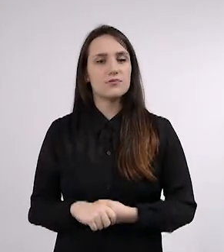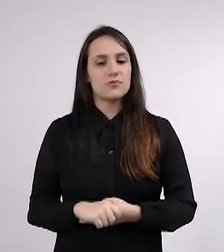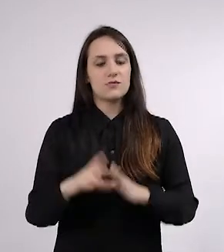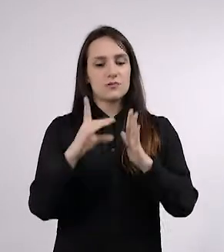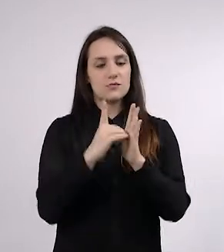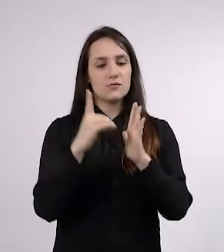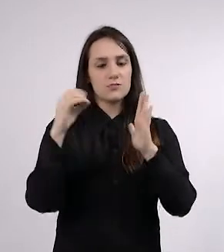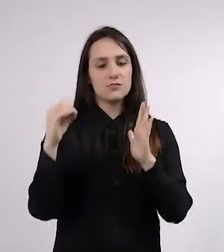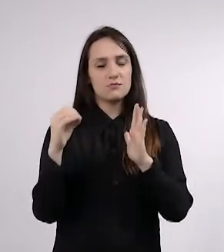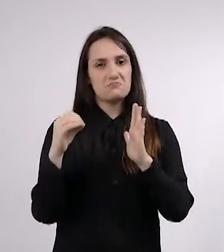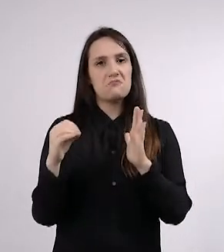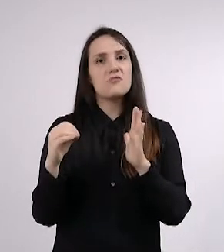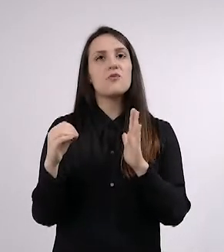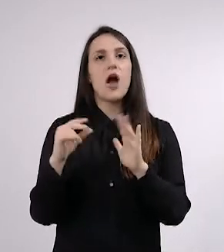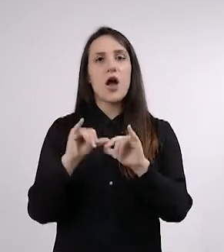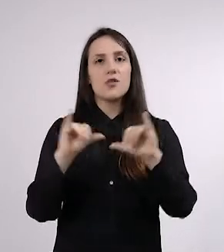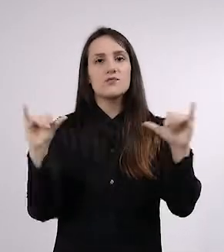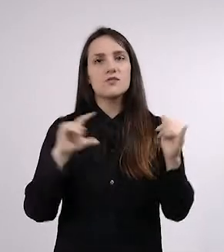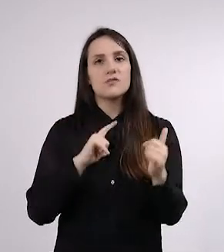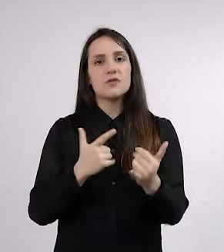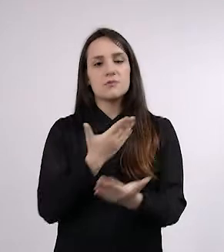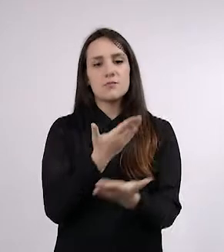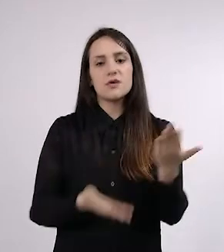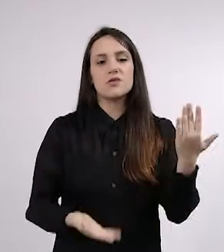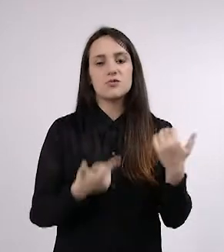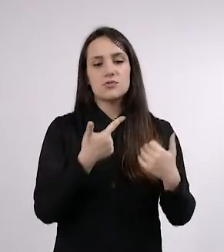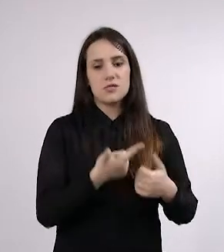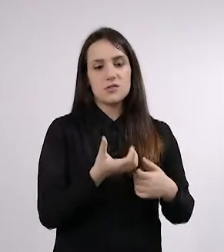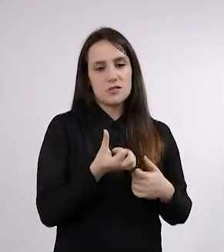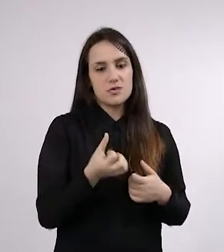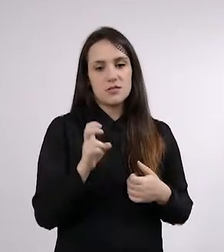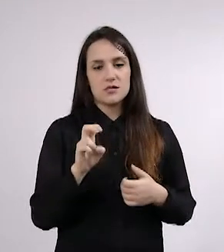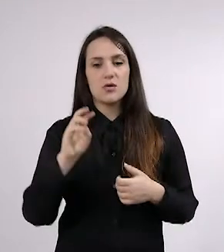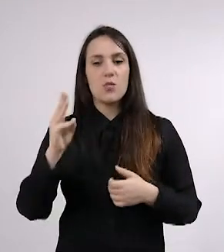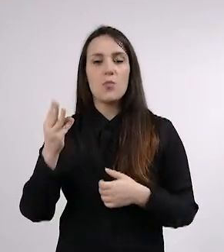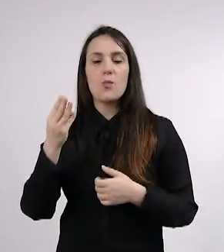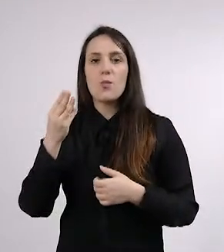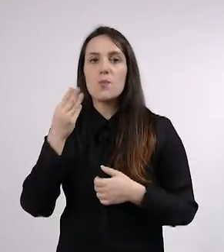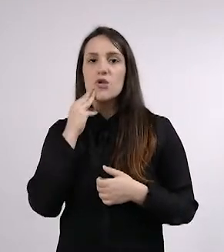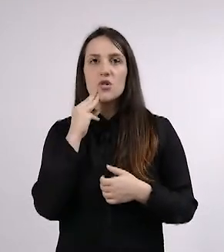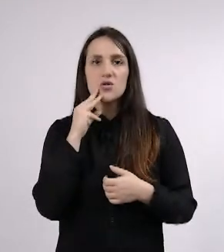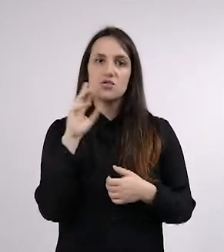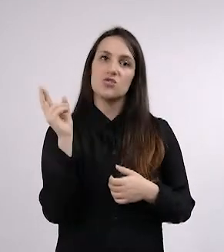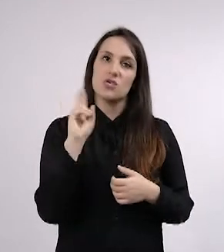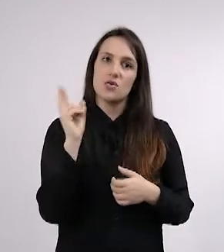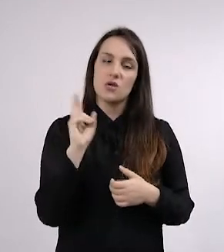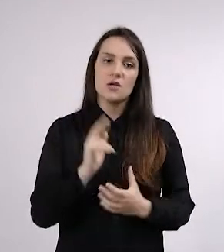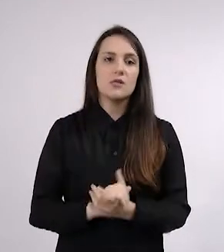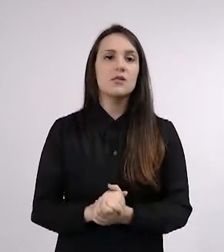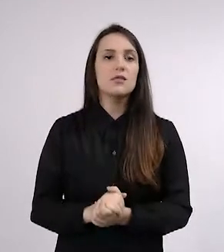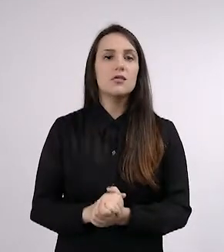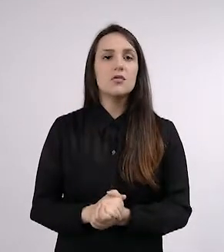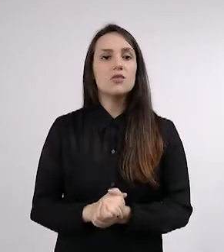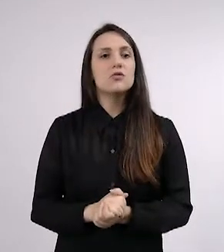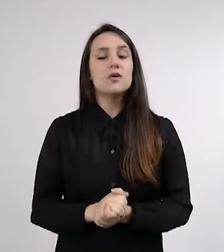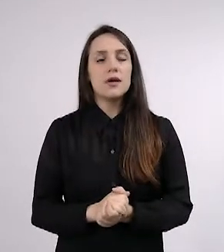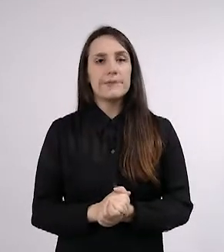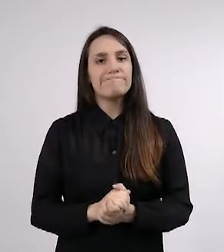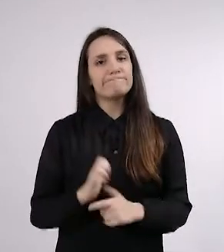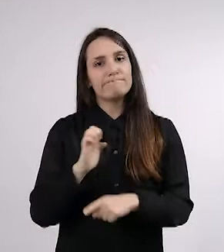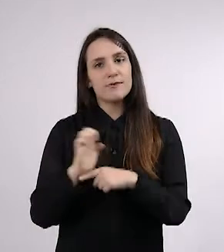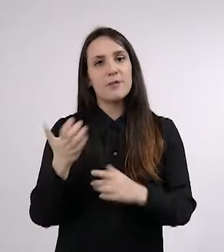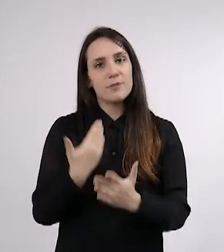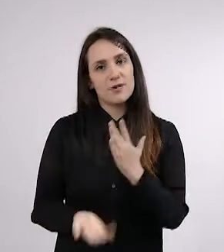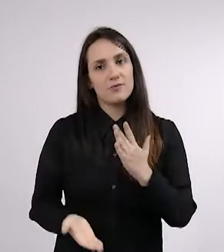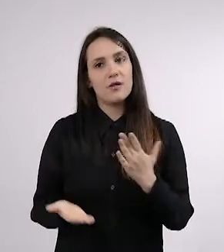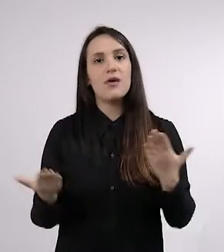publicado no Diário Oficial uma perda de 265 milhões aproximadamente na arrecadação do Estado.